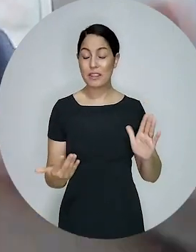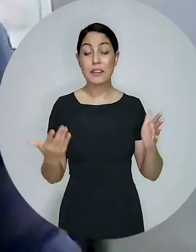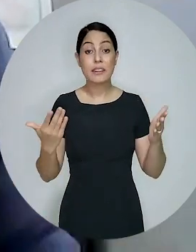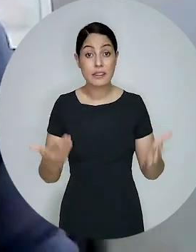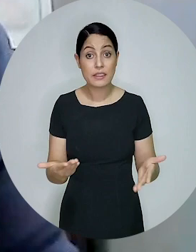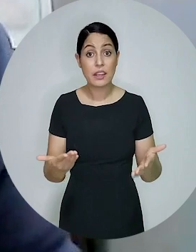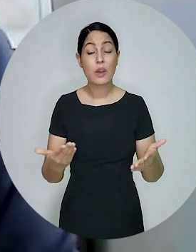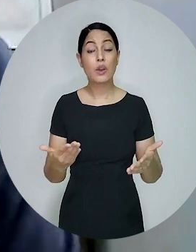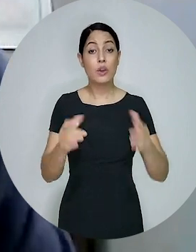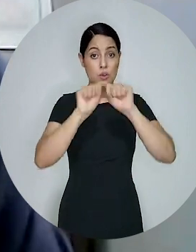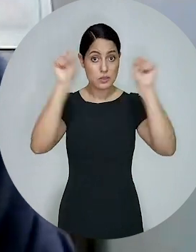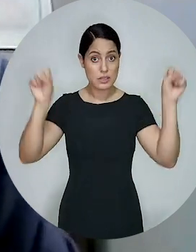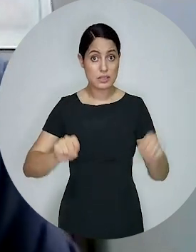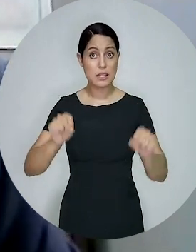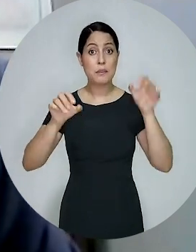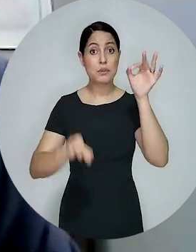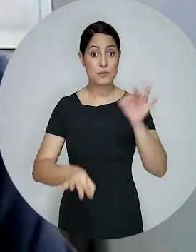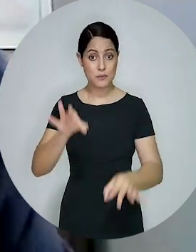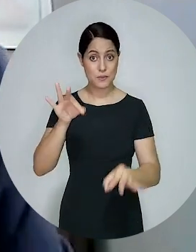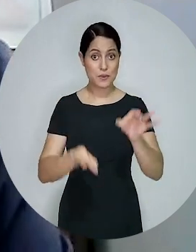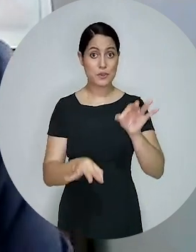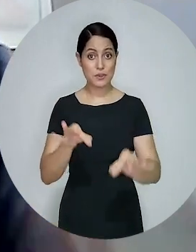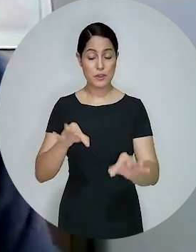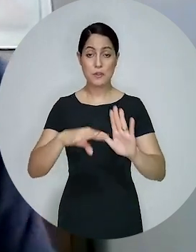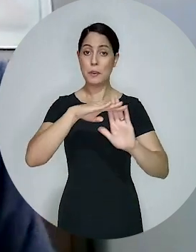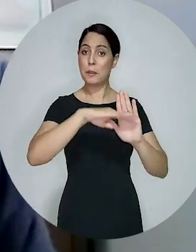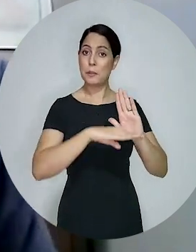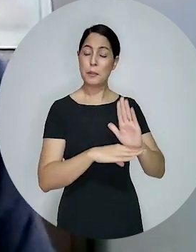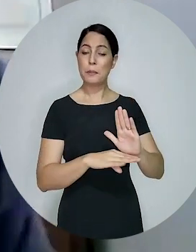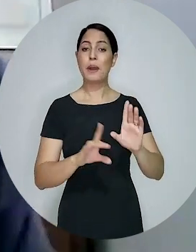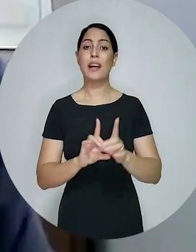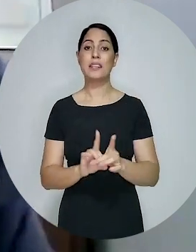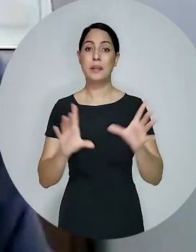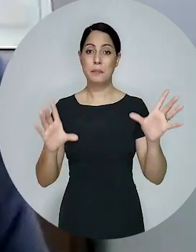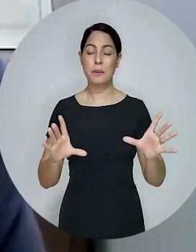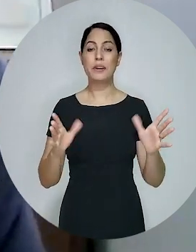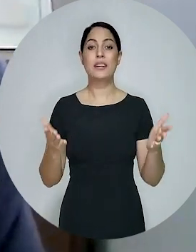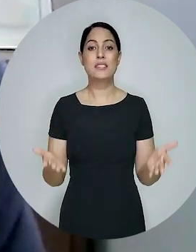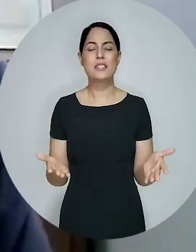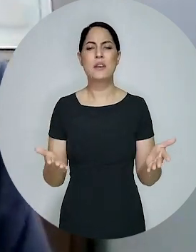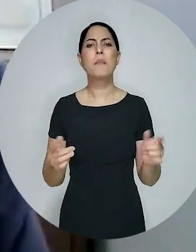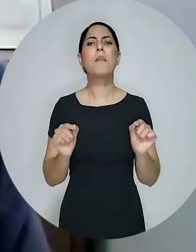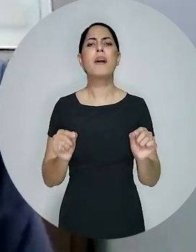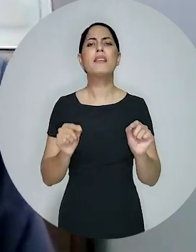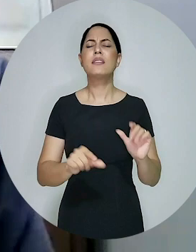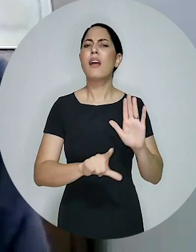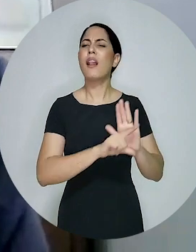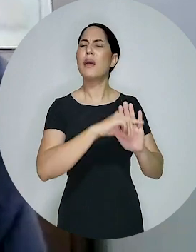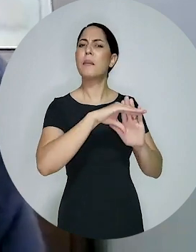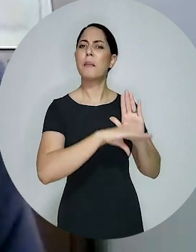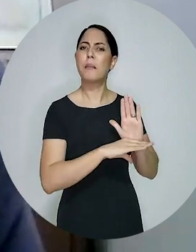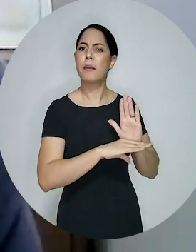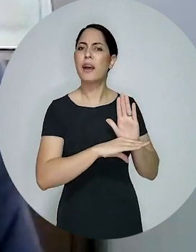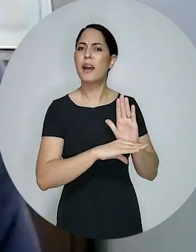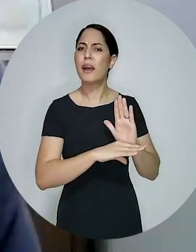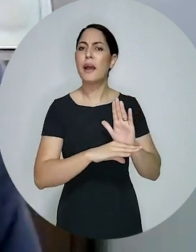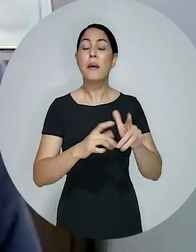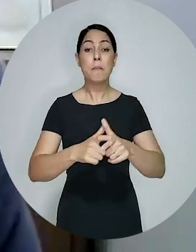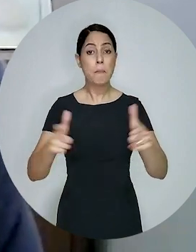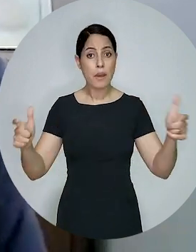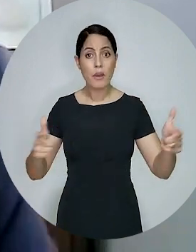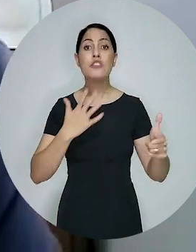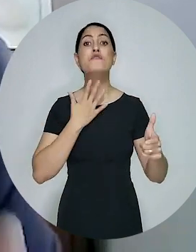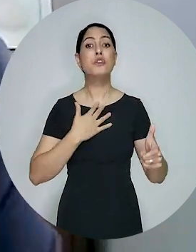fazendo prevalecer o sistema jurídico que é posto no regime democrático pela manifestação da vontade